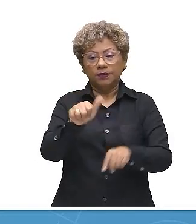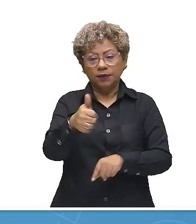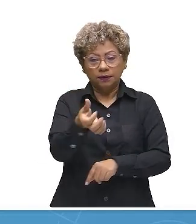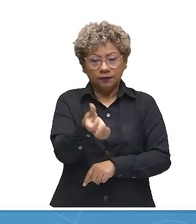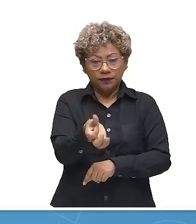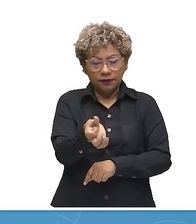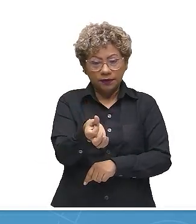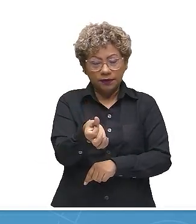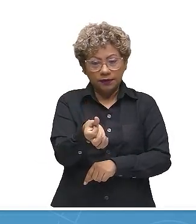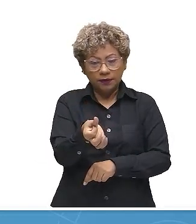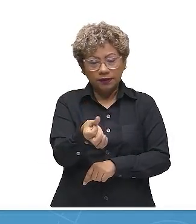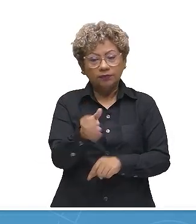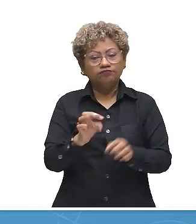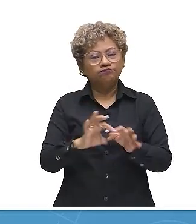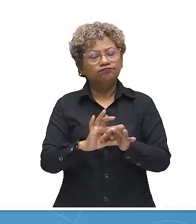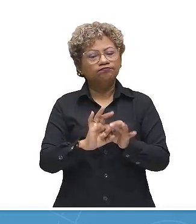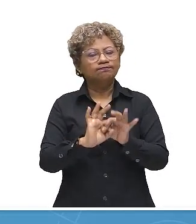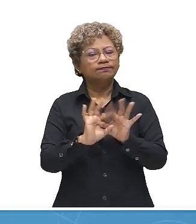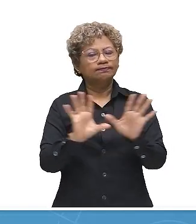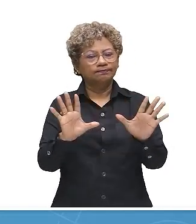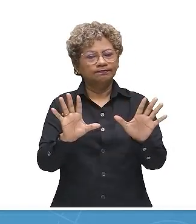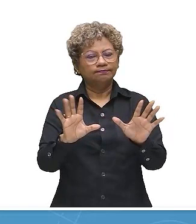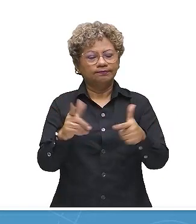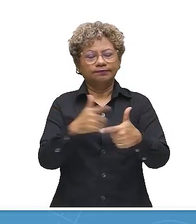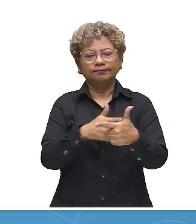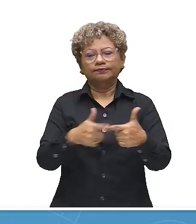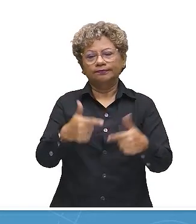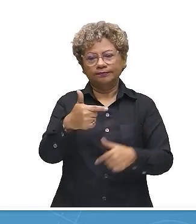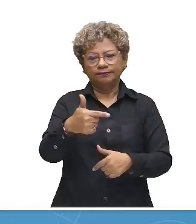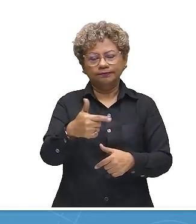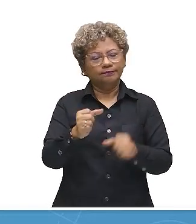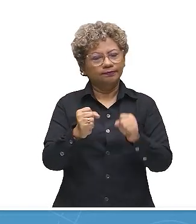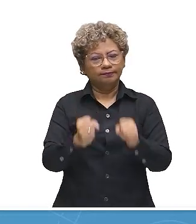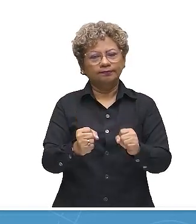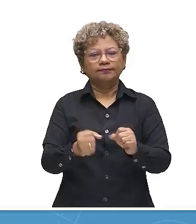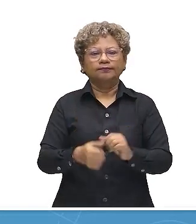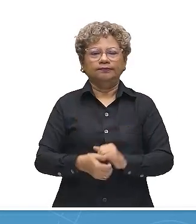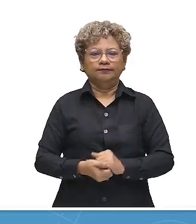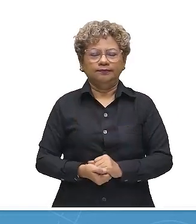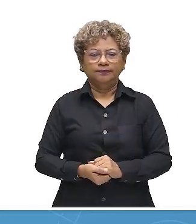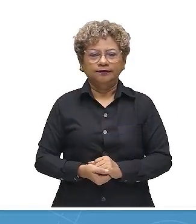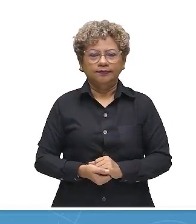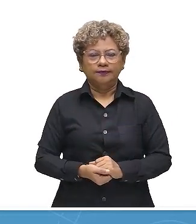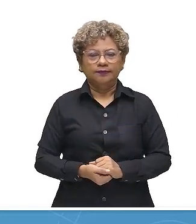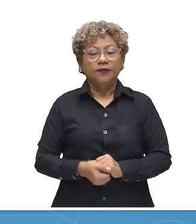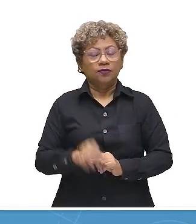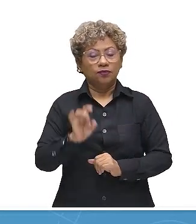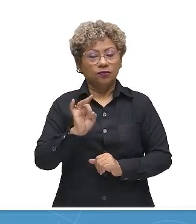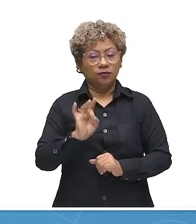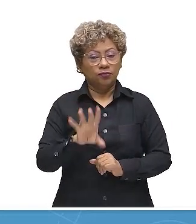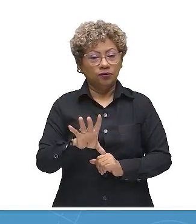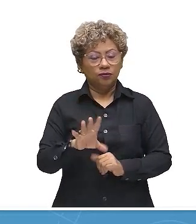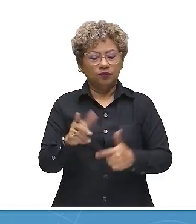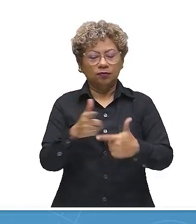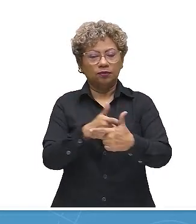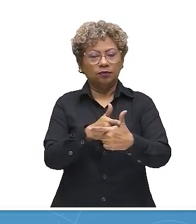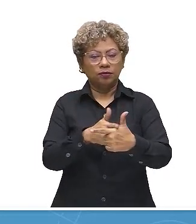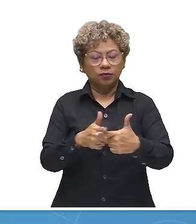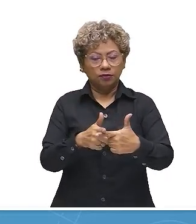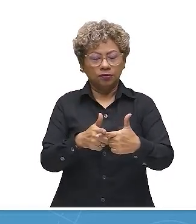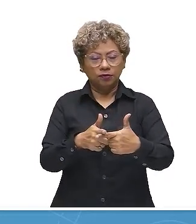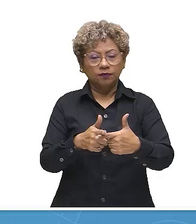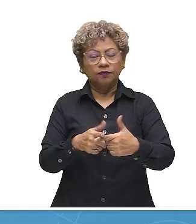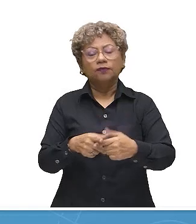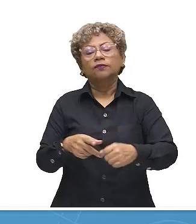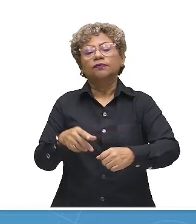2. E detalhe, eu só posso dividir o numerador